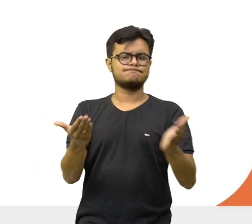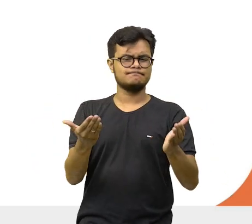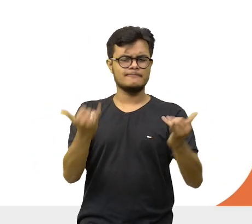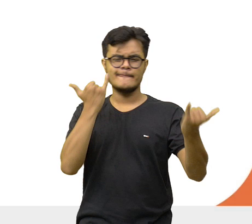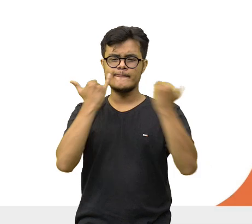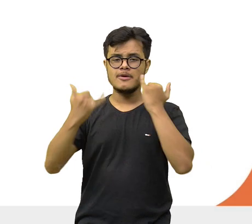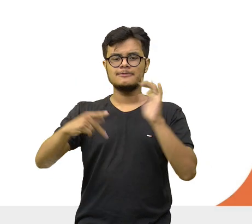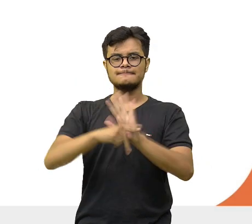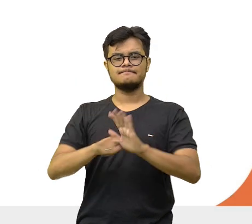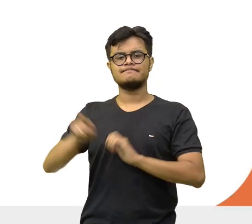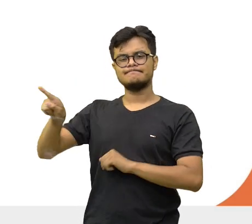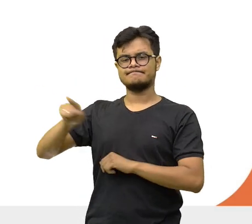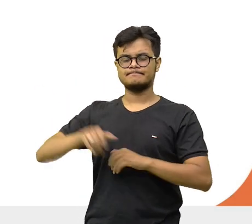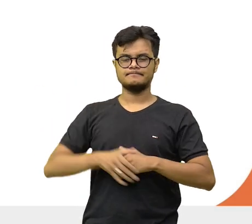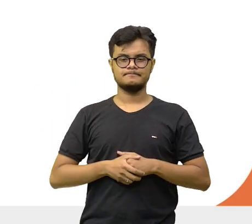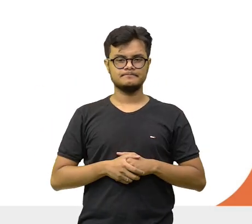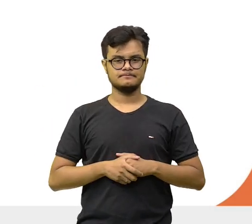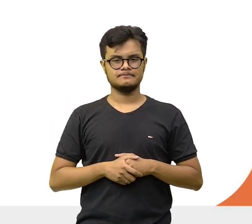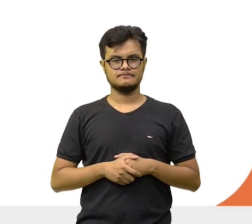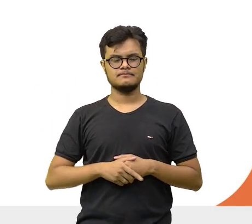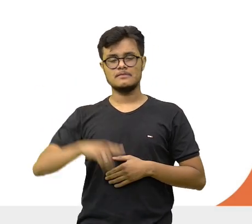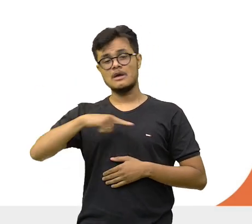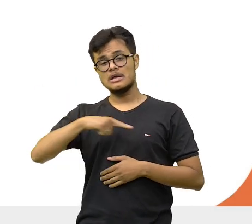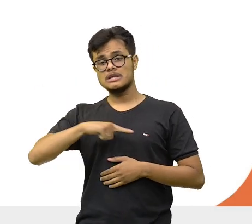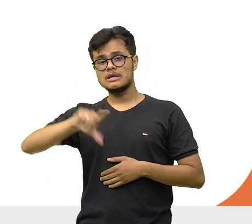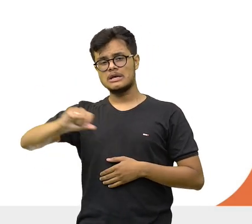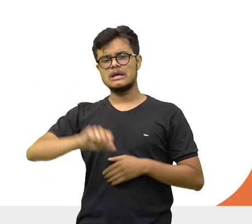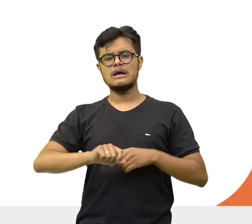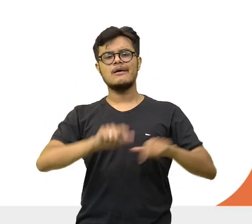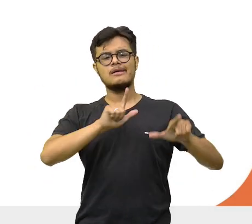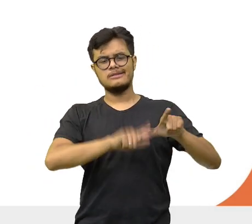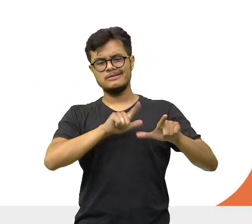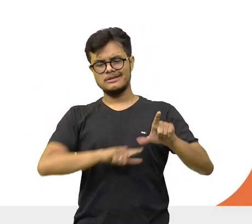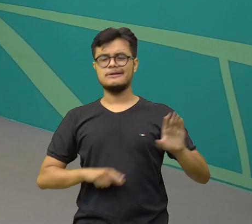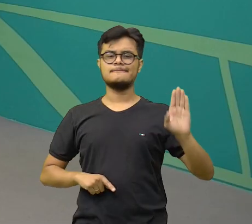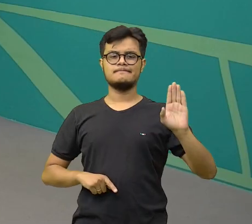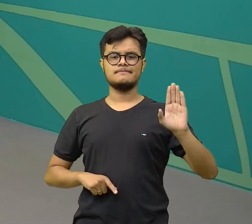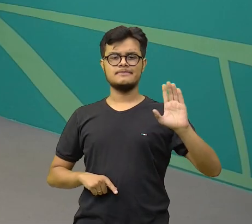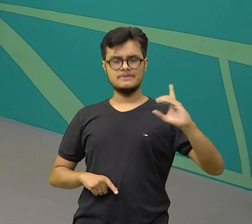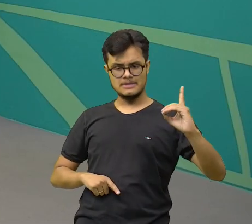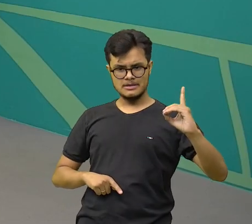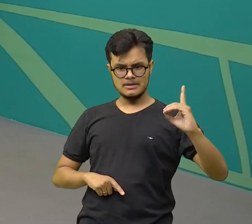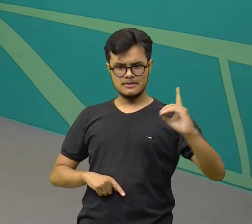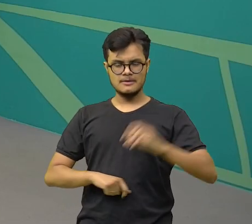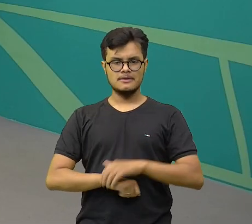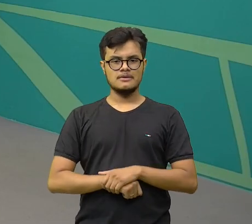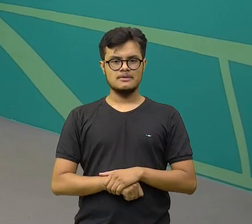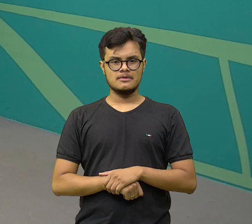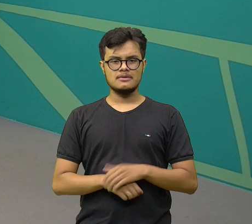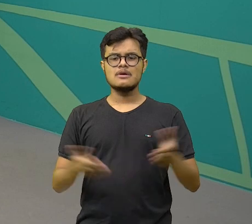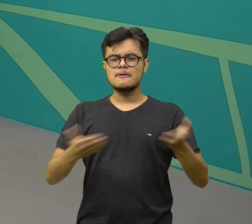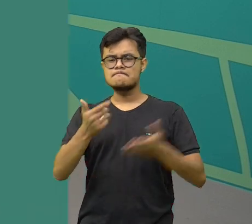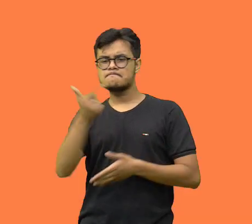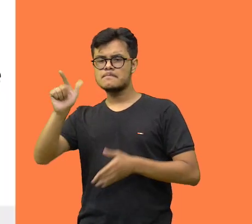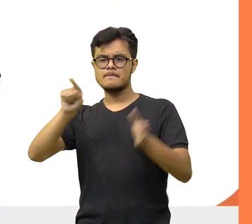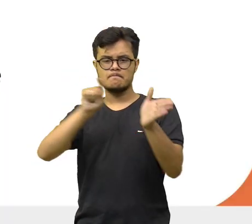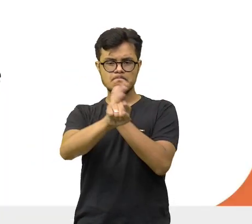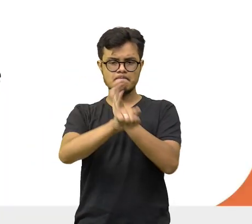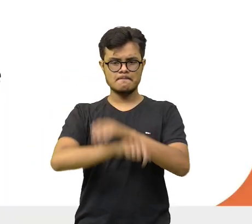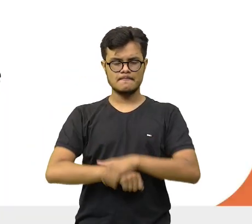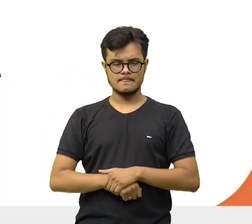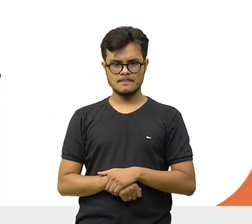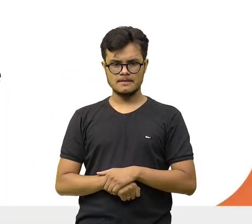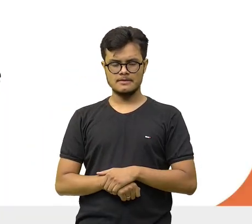opções. E aí nas alternativas eu tenho aí letra D. E vamos agora para a questão 2. O